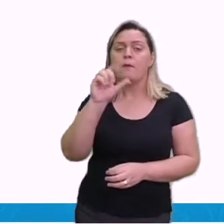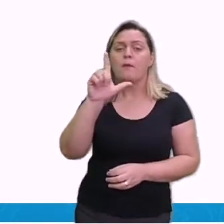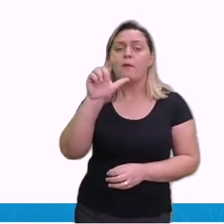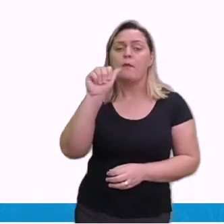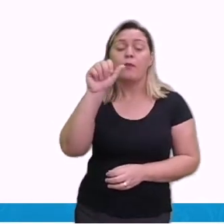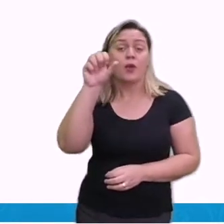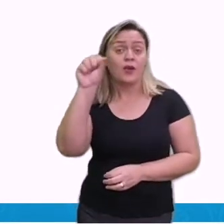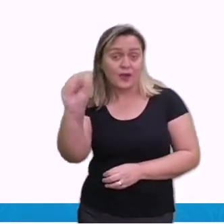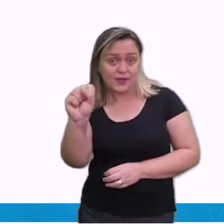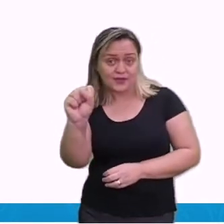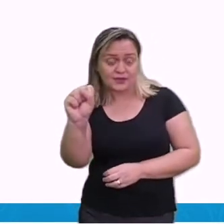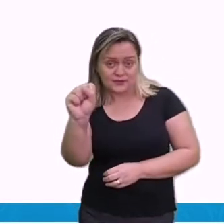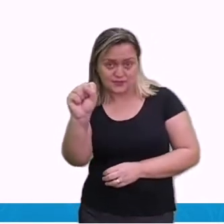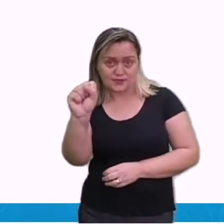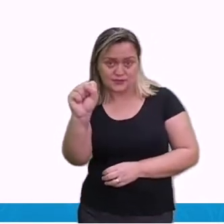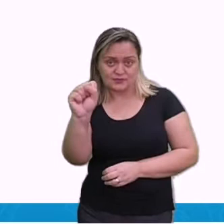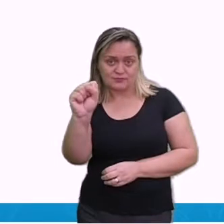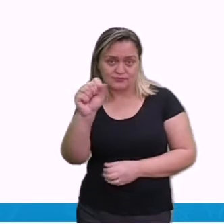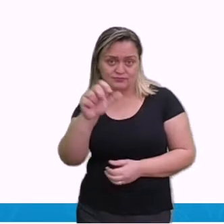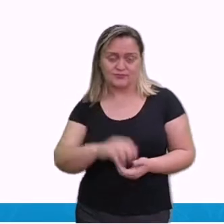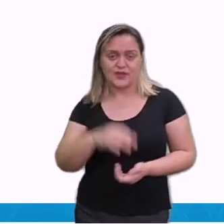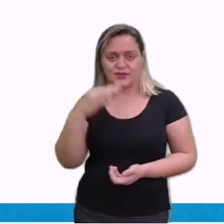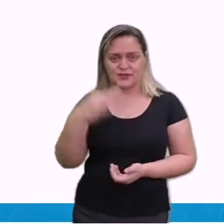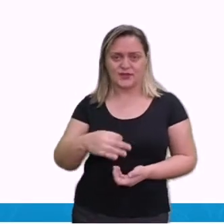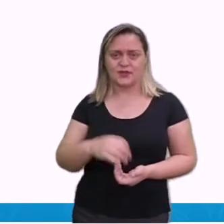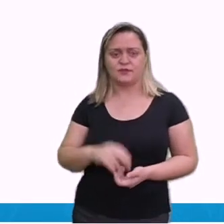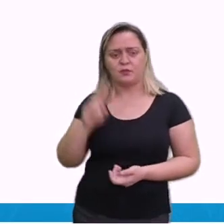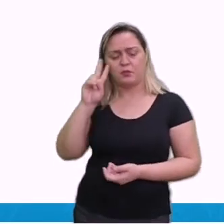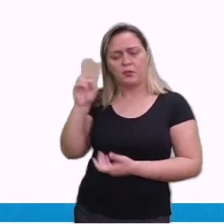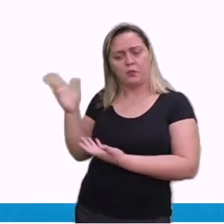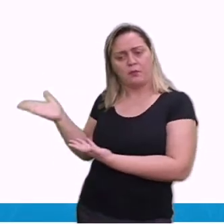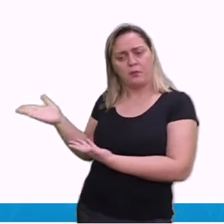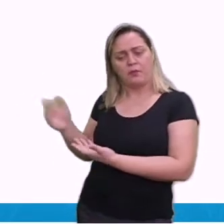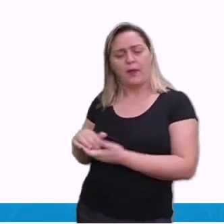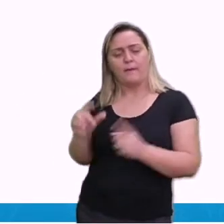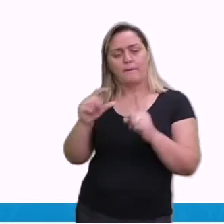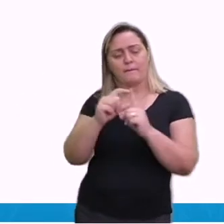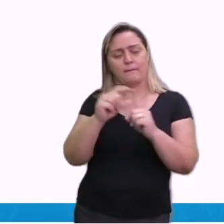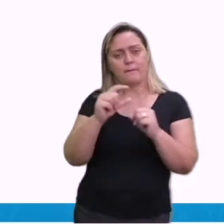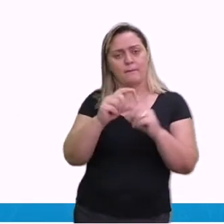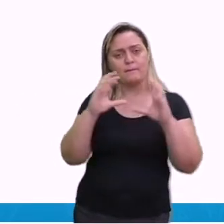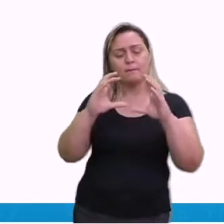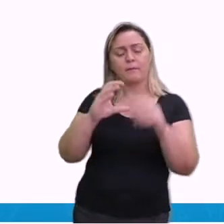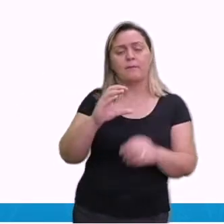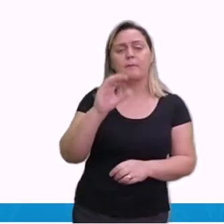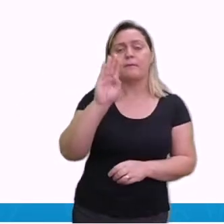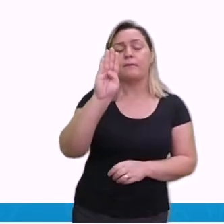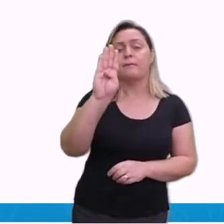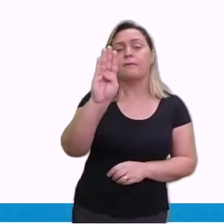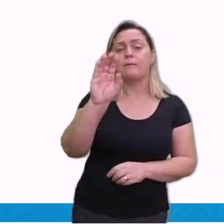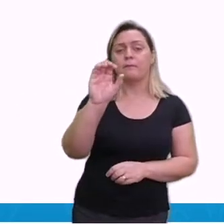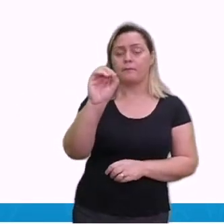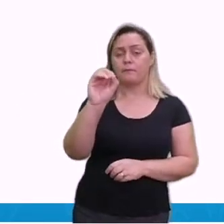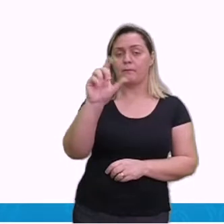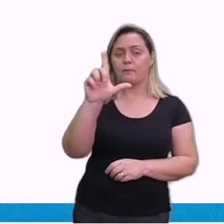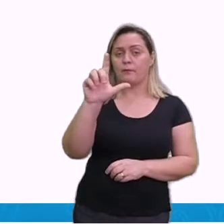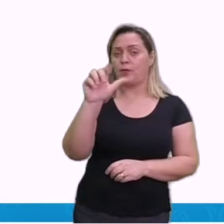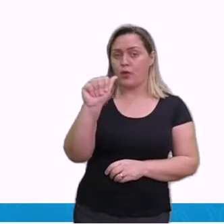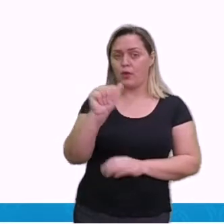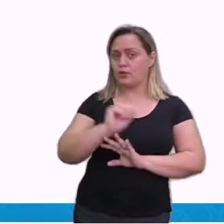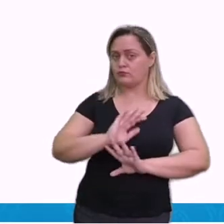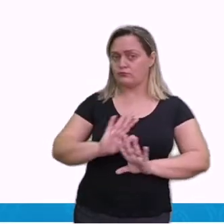que ficaria a palavra bola no singular? Então, ficaria uma bola, somente